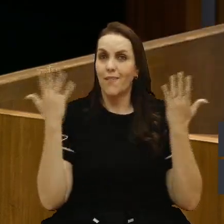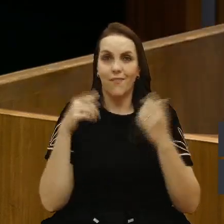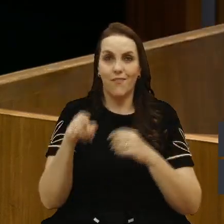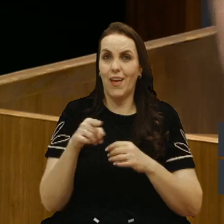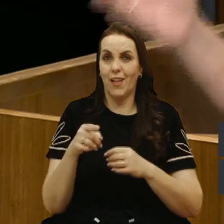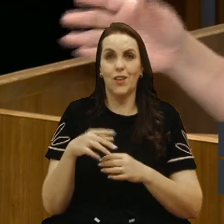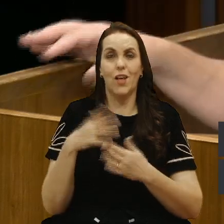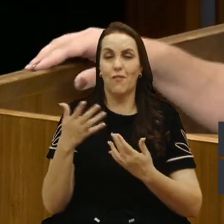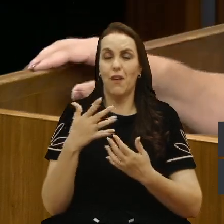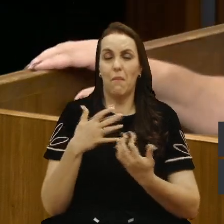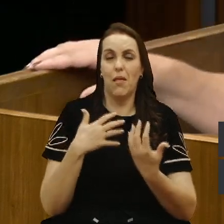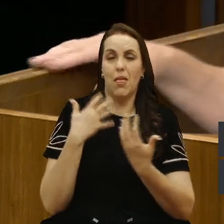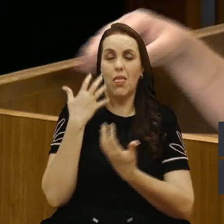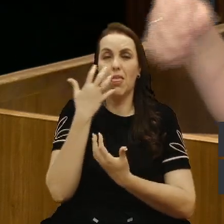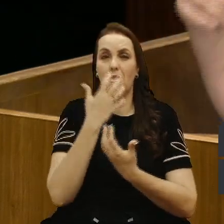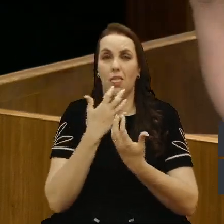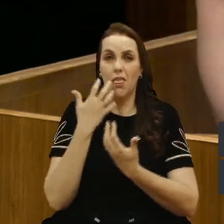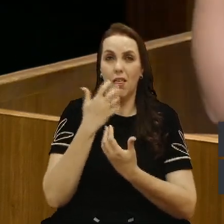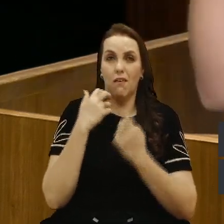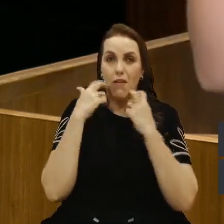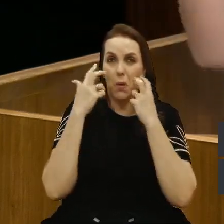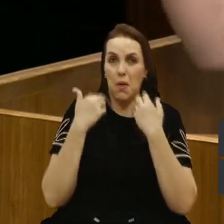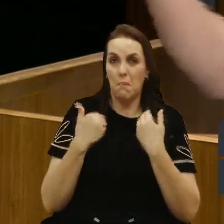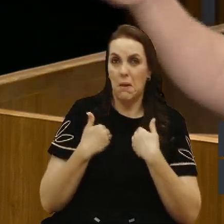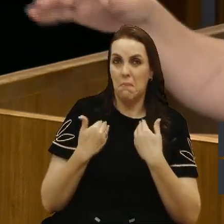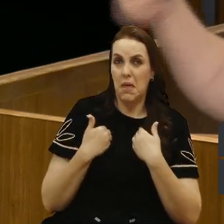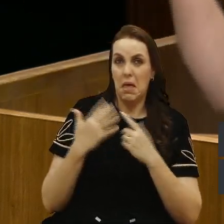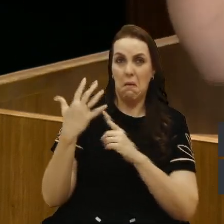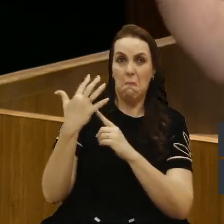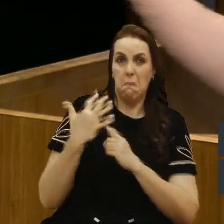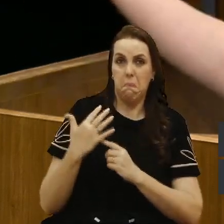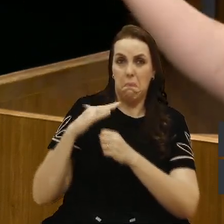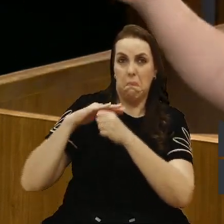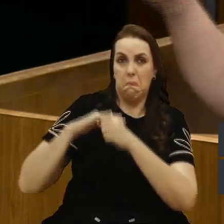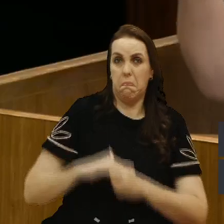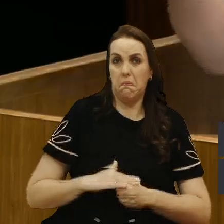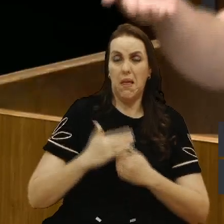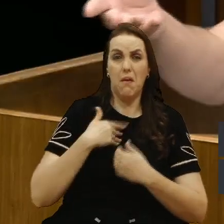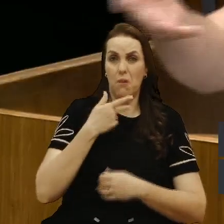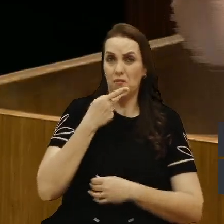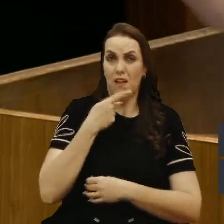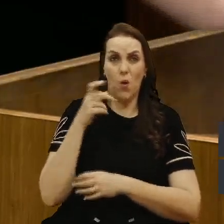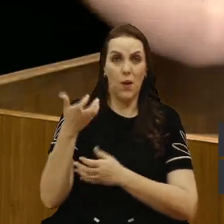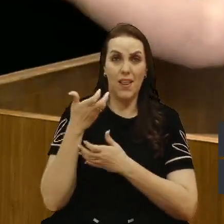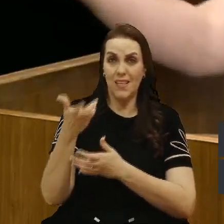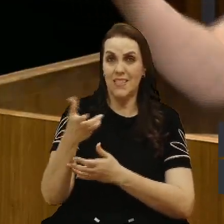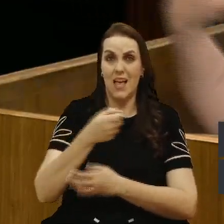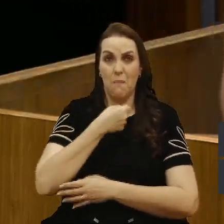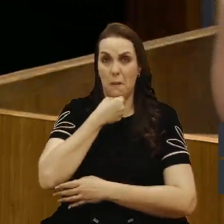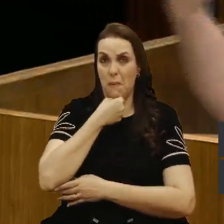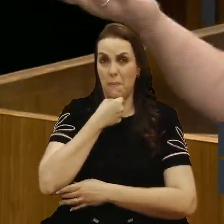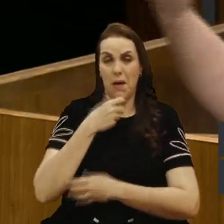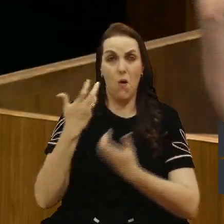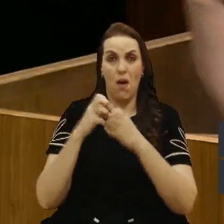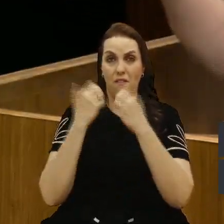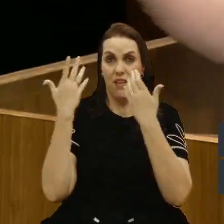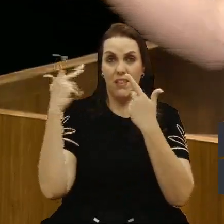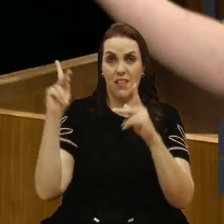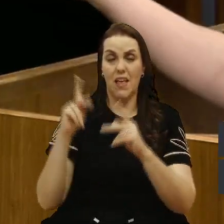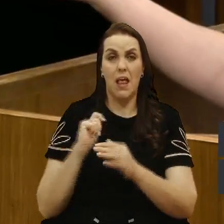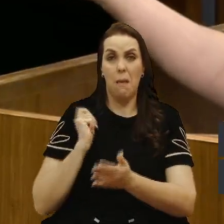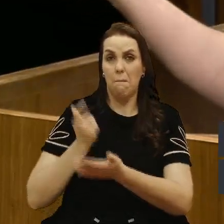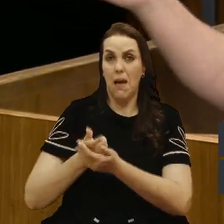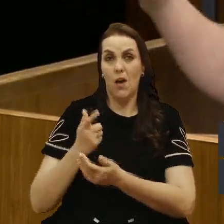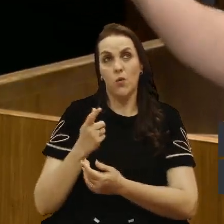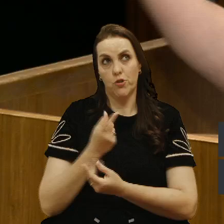me constranger, que ele vai... Ele pode falar o que ele quiser, o microfone é dele, o evento é dele, é pago com o nosso dinheiro, mas